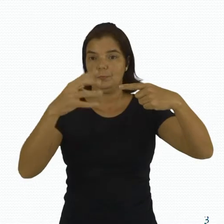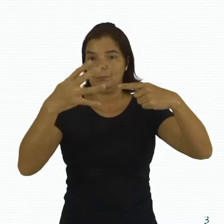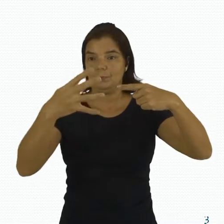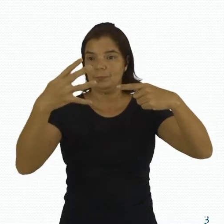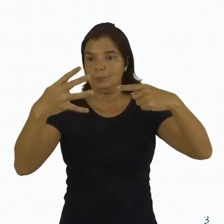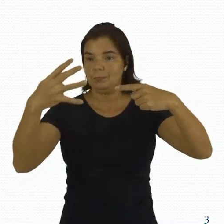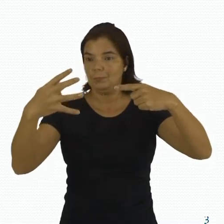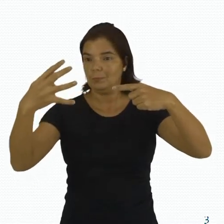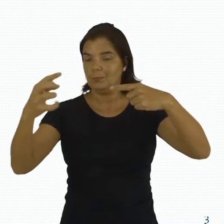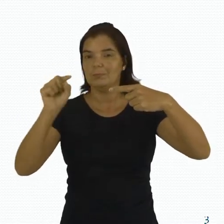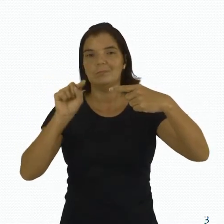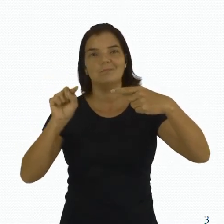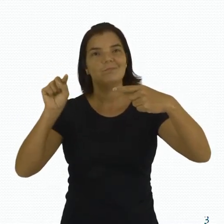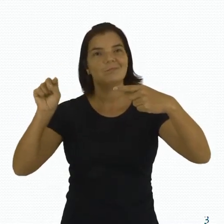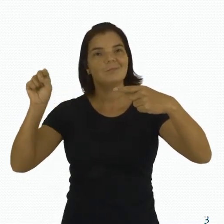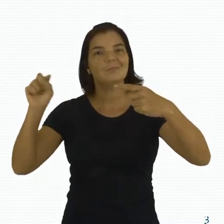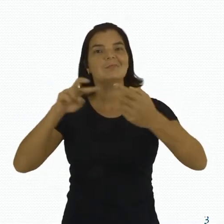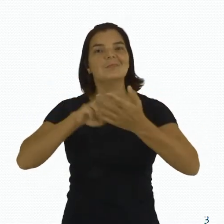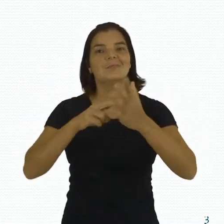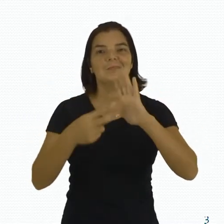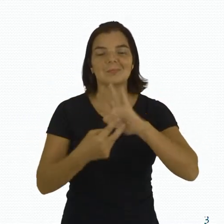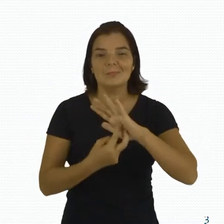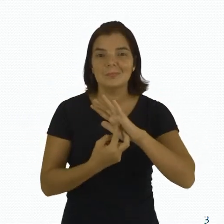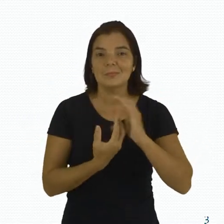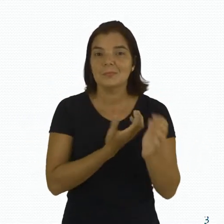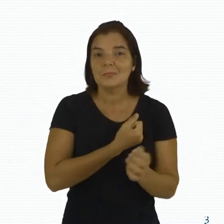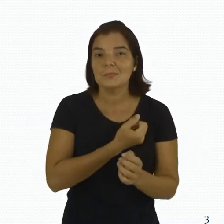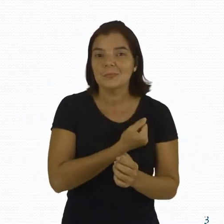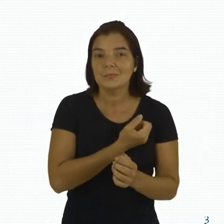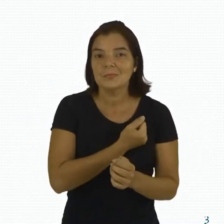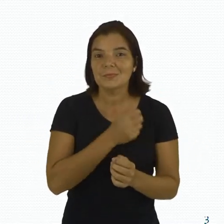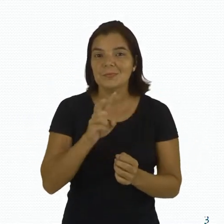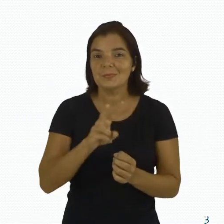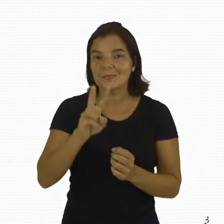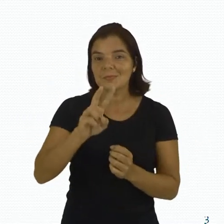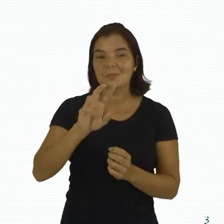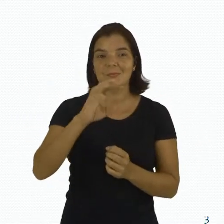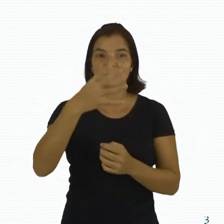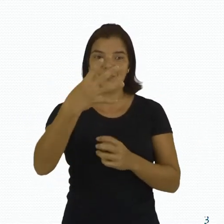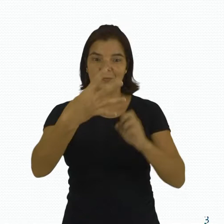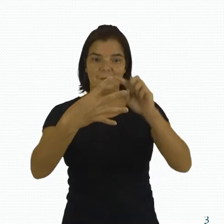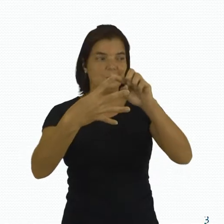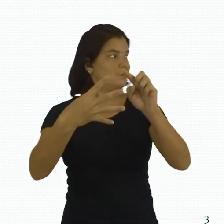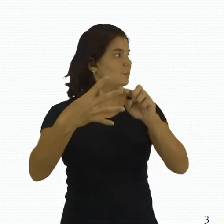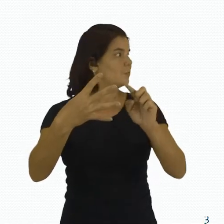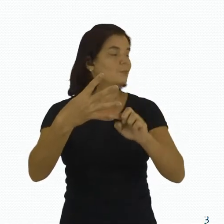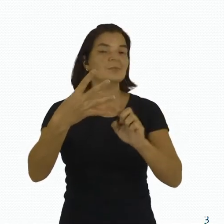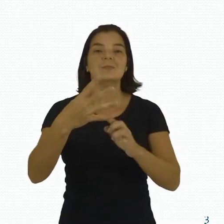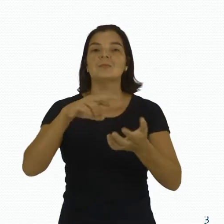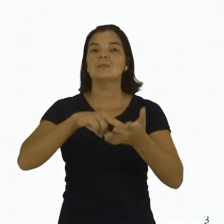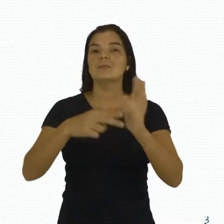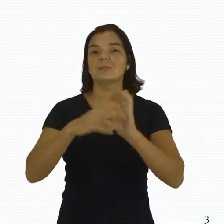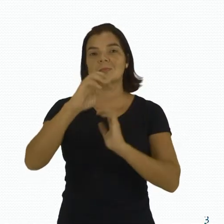0,4444 reticências. Isso quer dizer o seguinte, que o valor da fração 4 nonos é